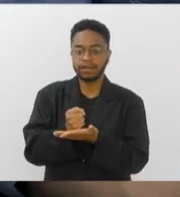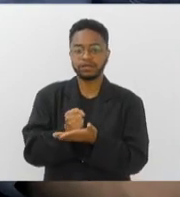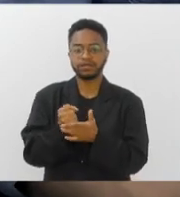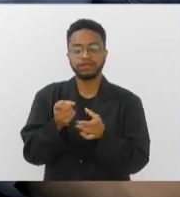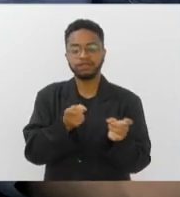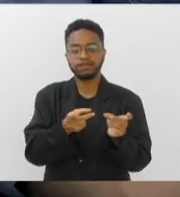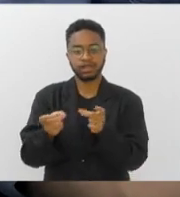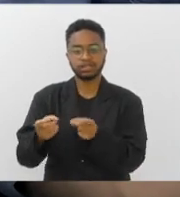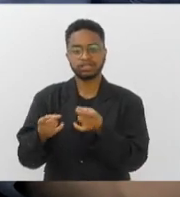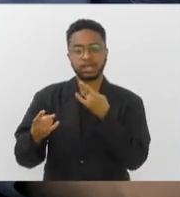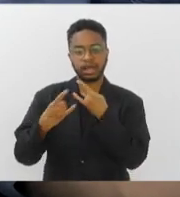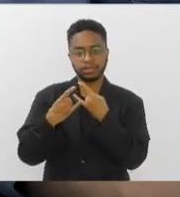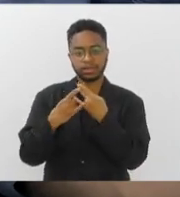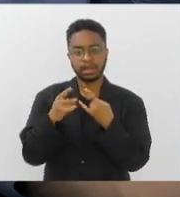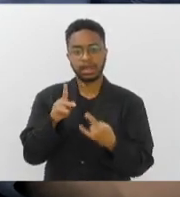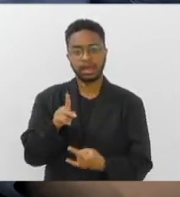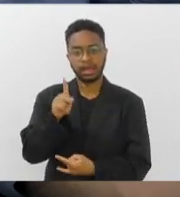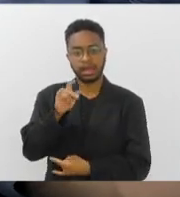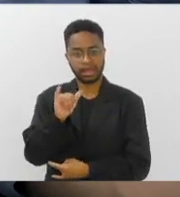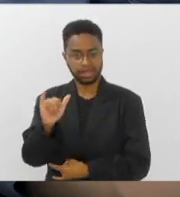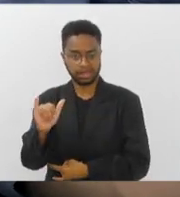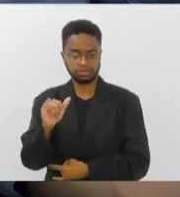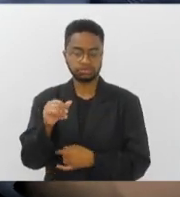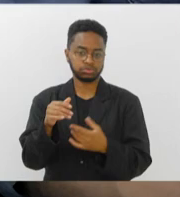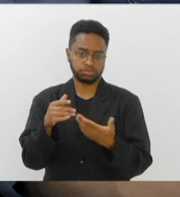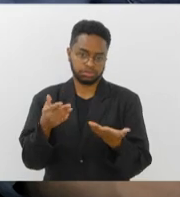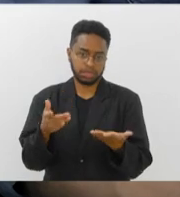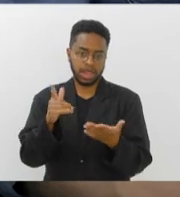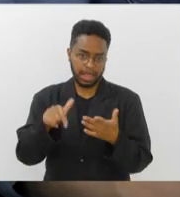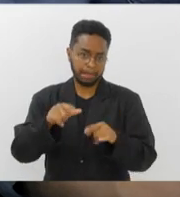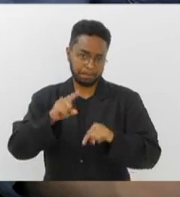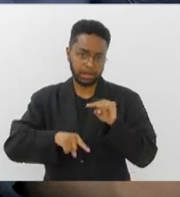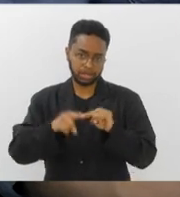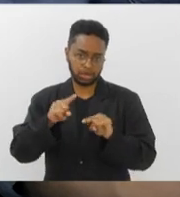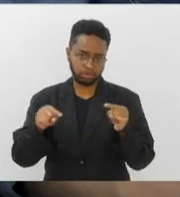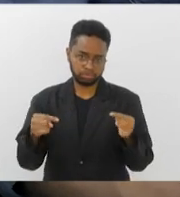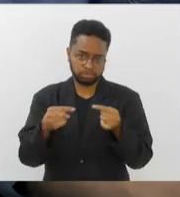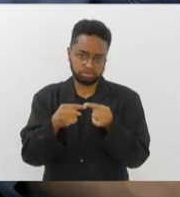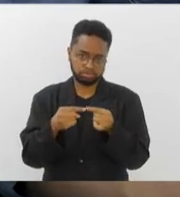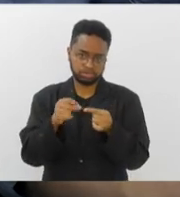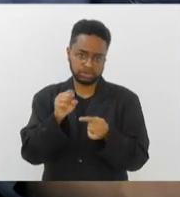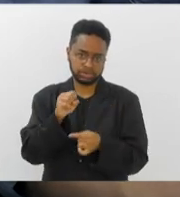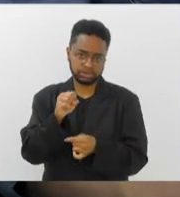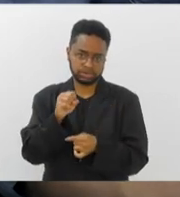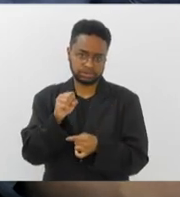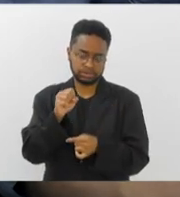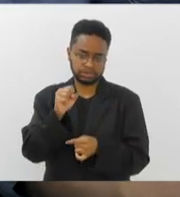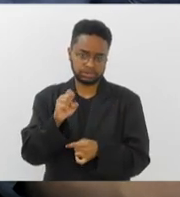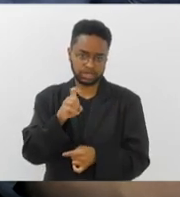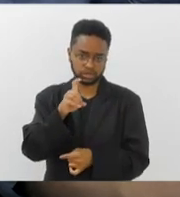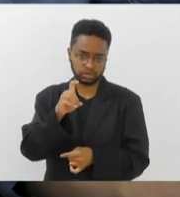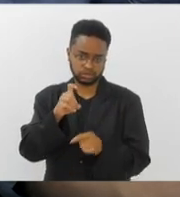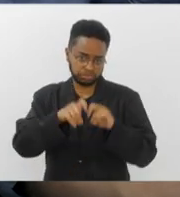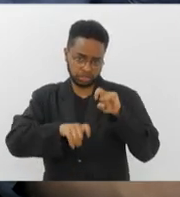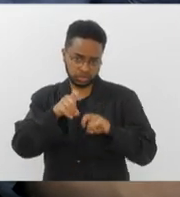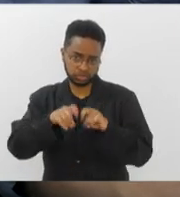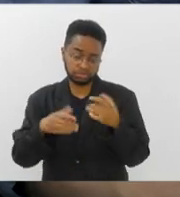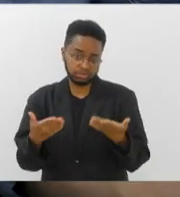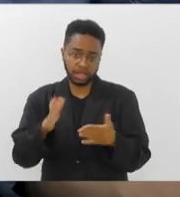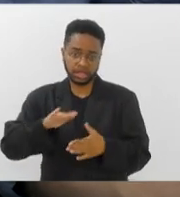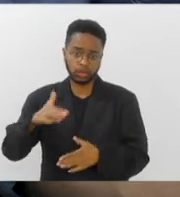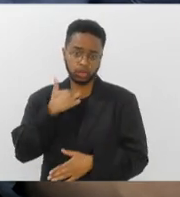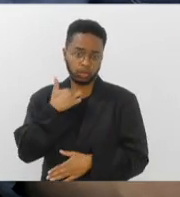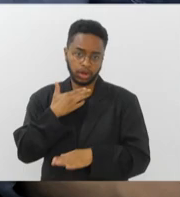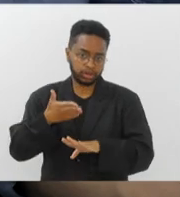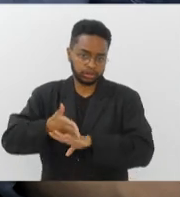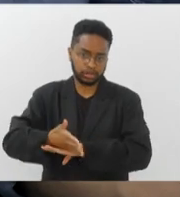e coisas do gênero, né, são considerados produtos com conotação sexual? Então, as crianças não iam poder entrar numa